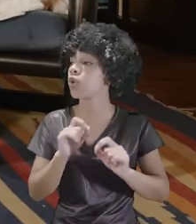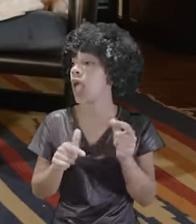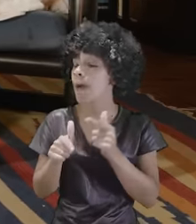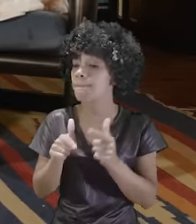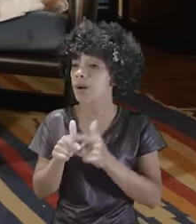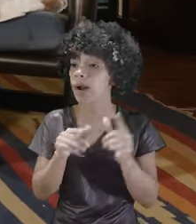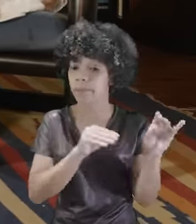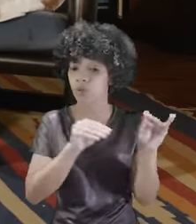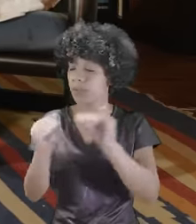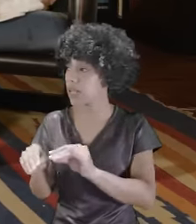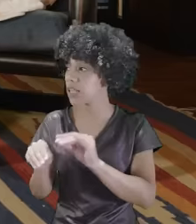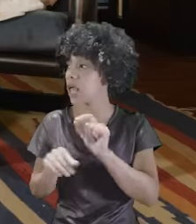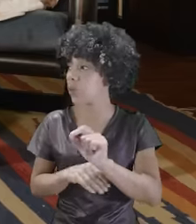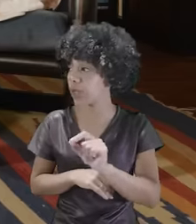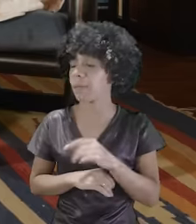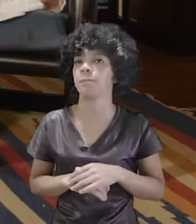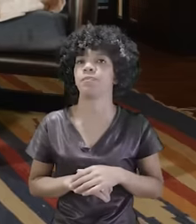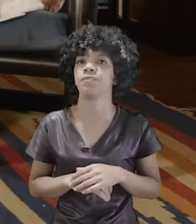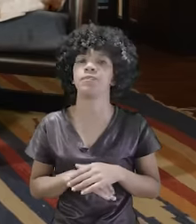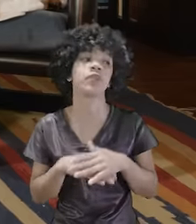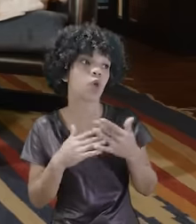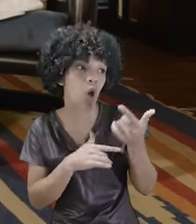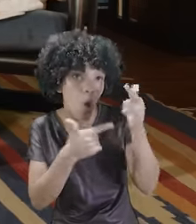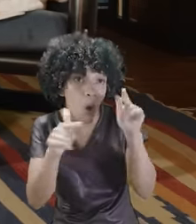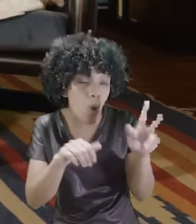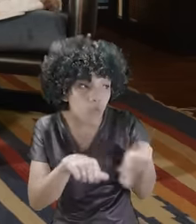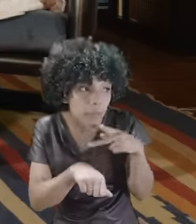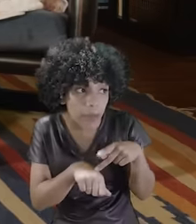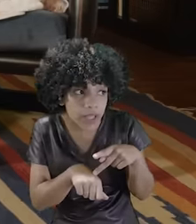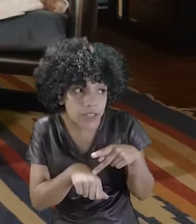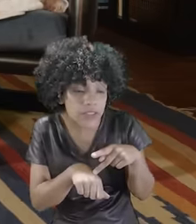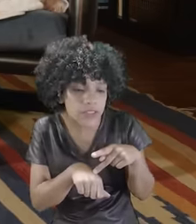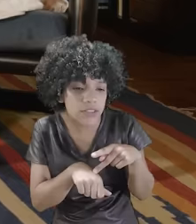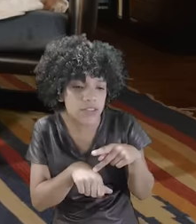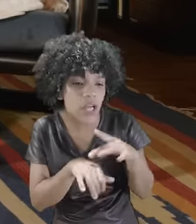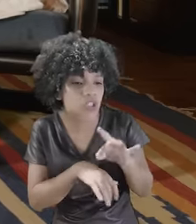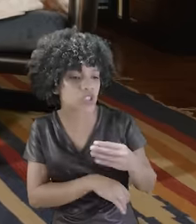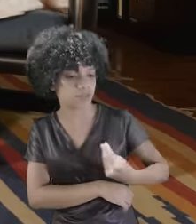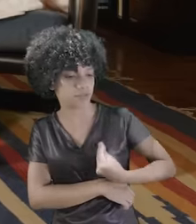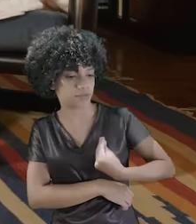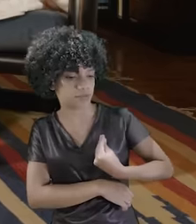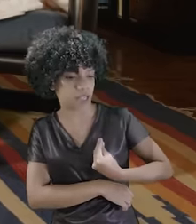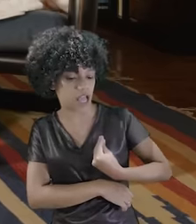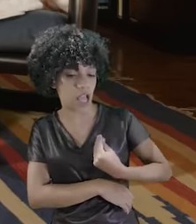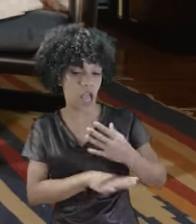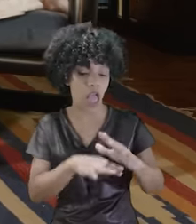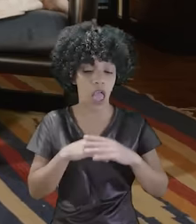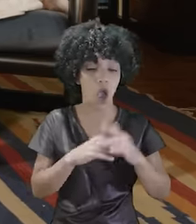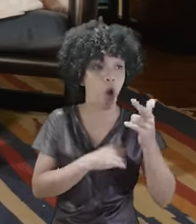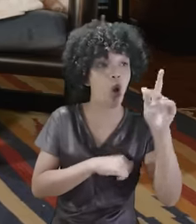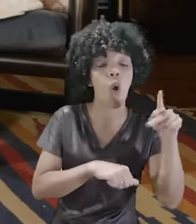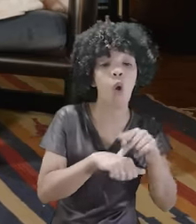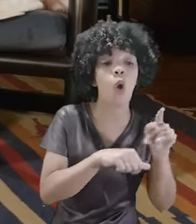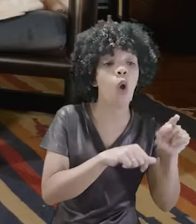o problema dos Imigrantes é que manda outros países fala que eu só doença país tipo vendo